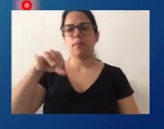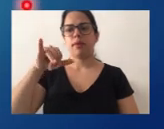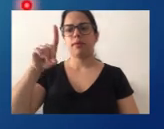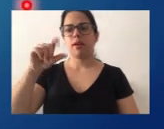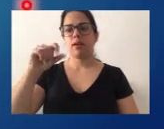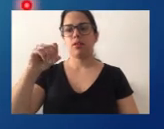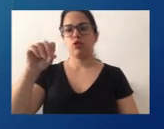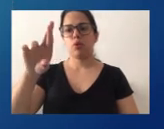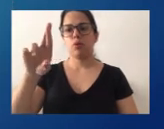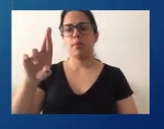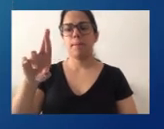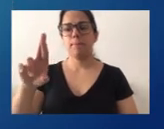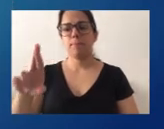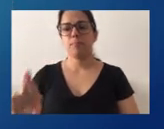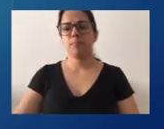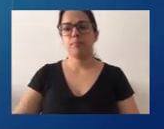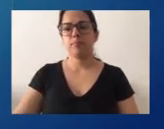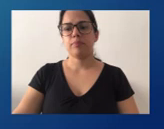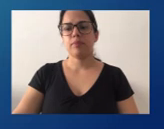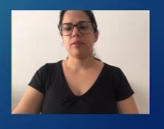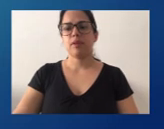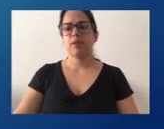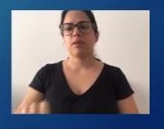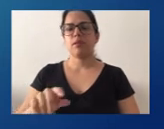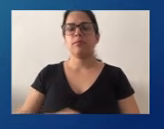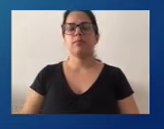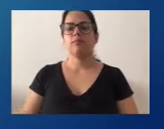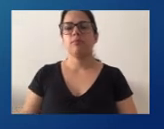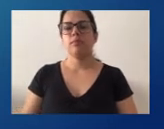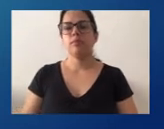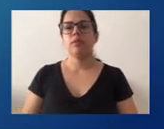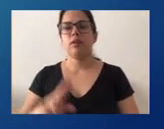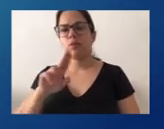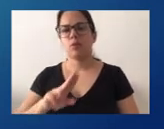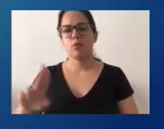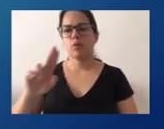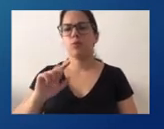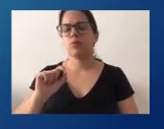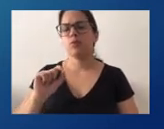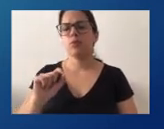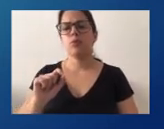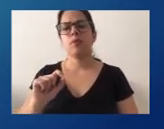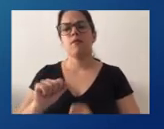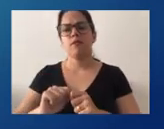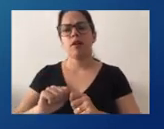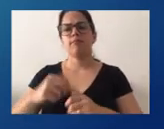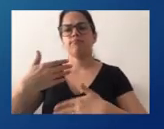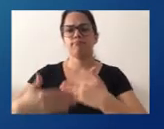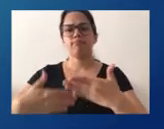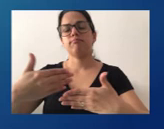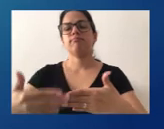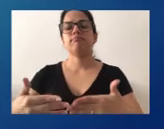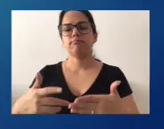reagentes para, né, esses géis que são utilizados aí nos protocolos de biologia molecular e às